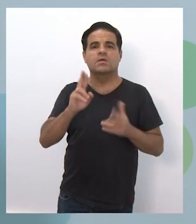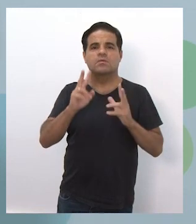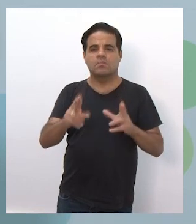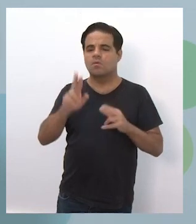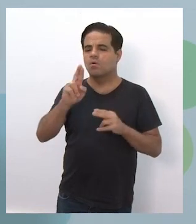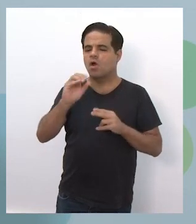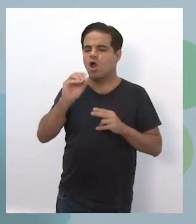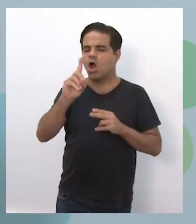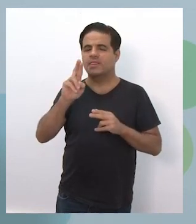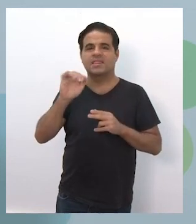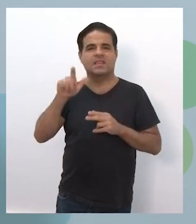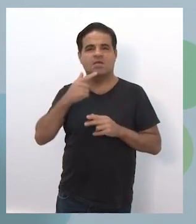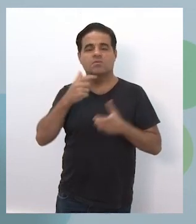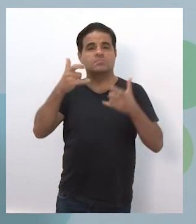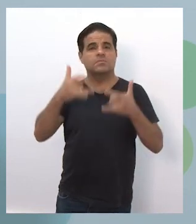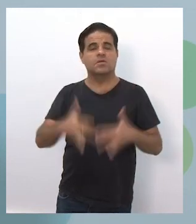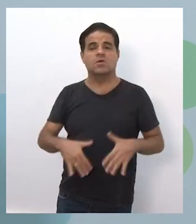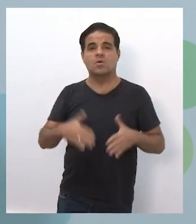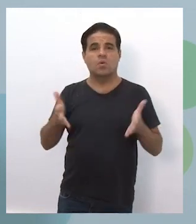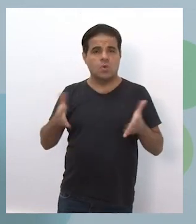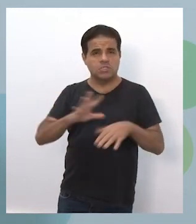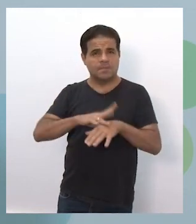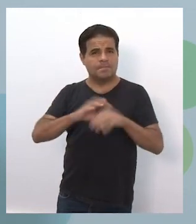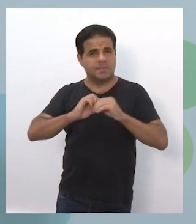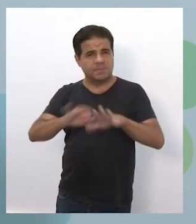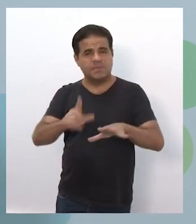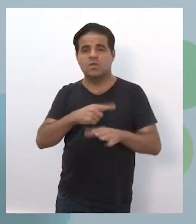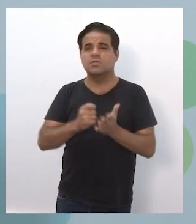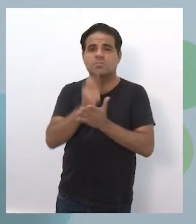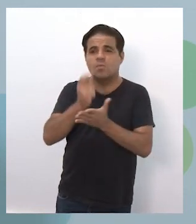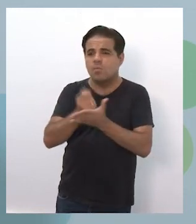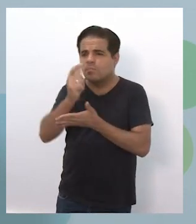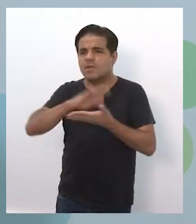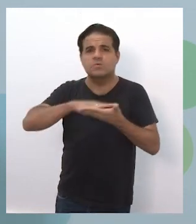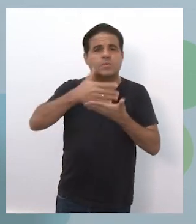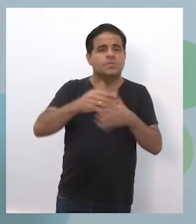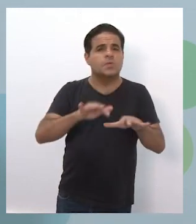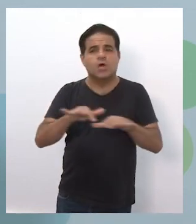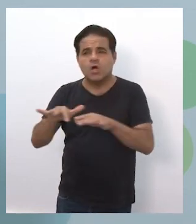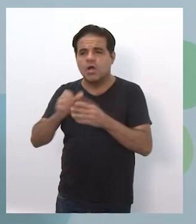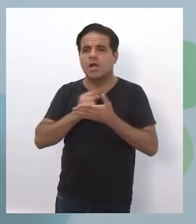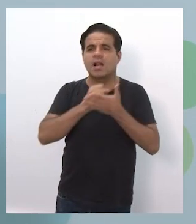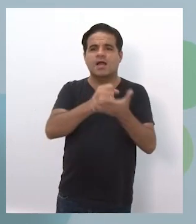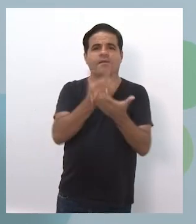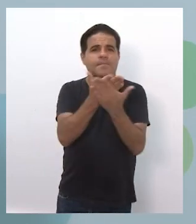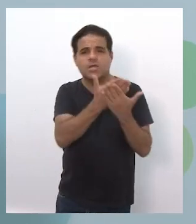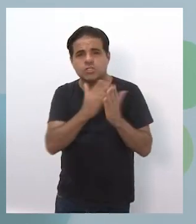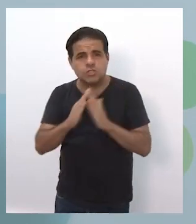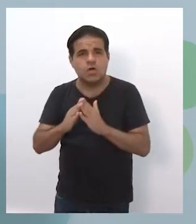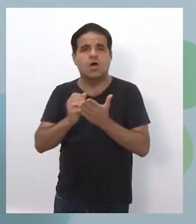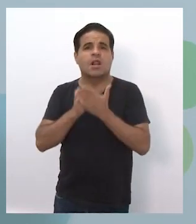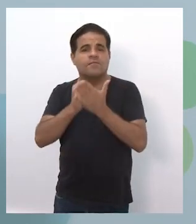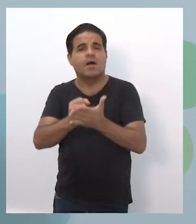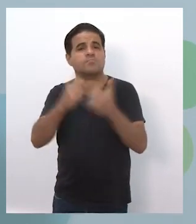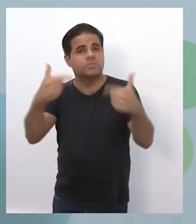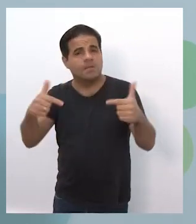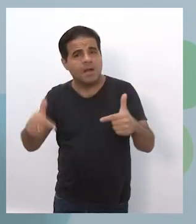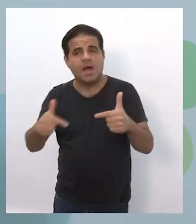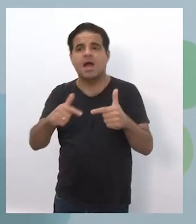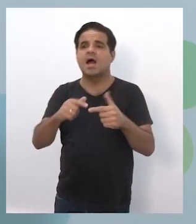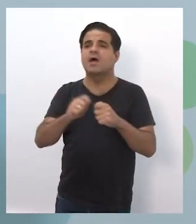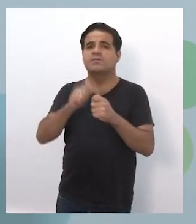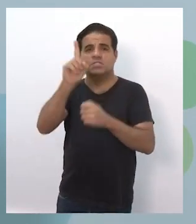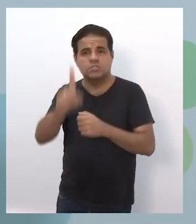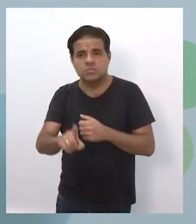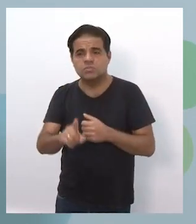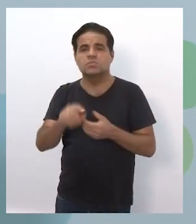falou. Na pandemia, hoje a gente está comprando bastante notebooks para poder levar para a escola, levar para o trabalho, seja na